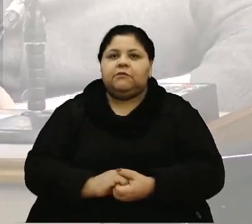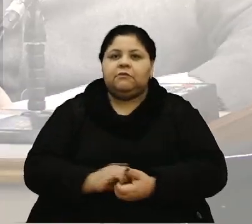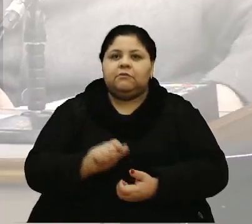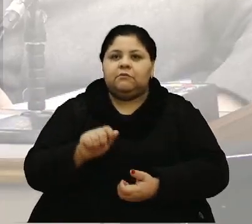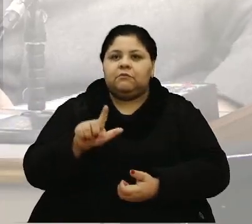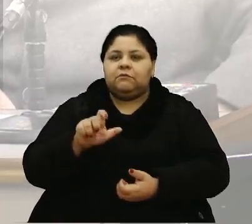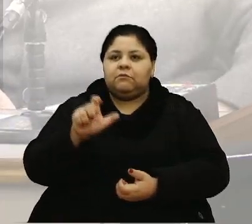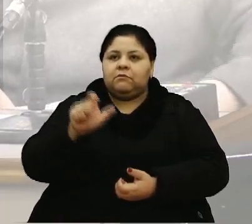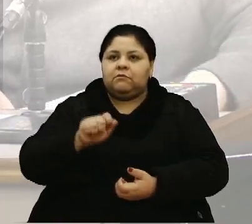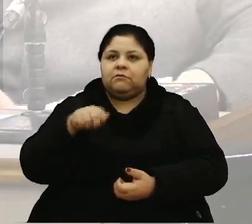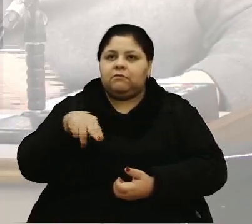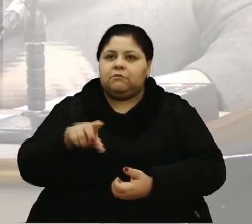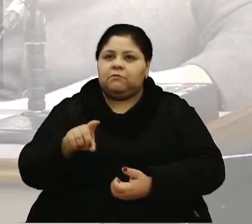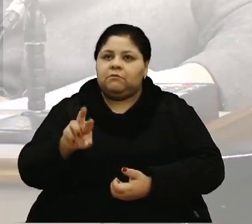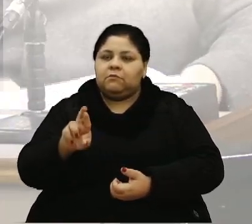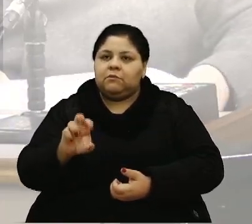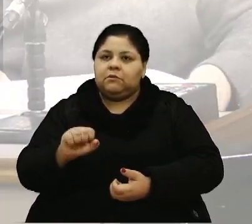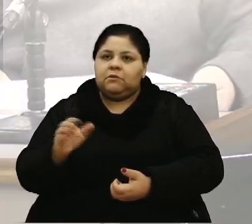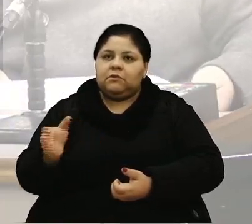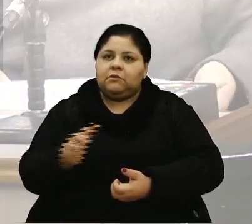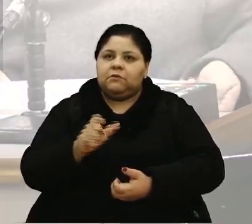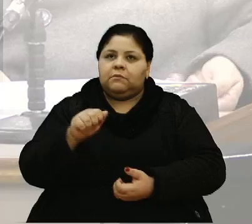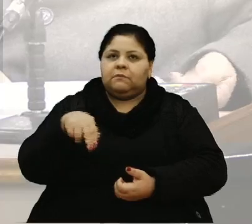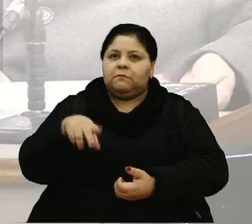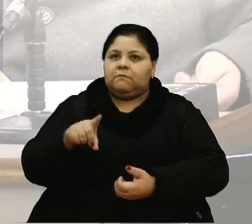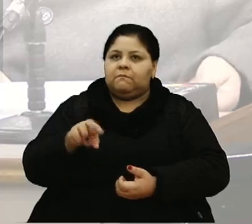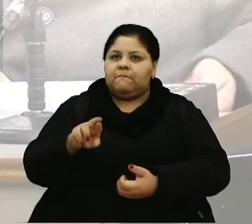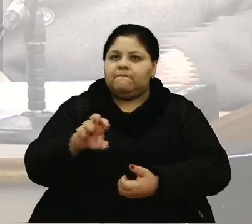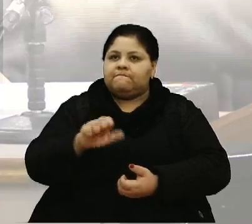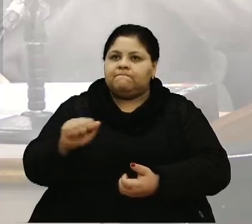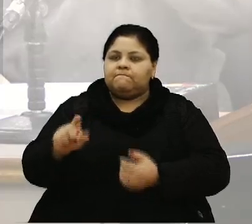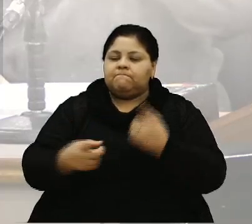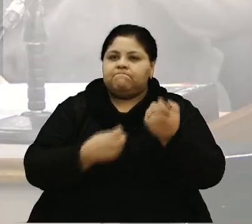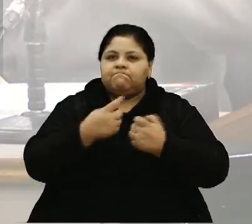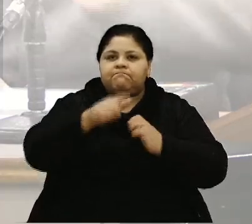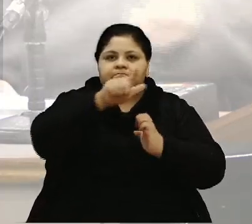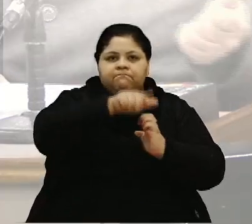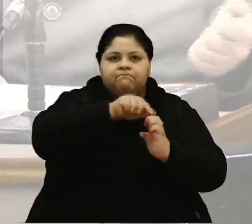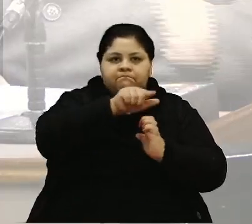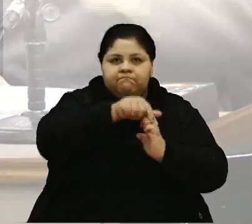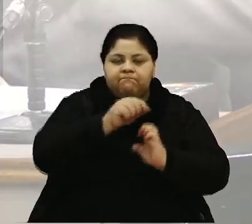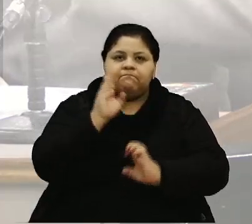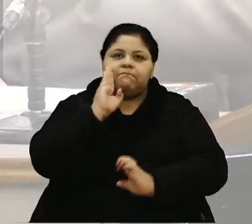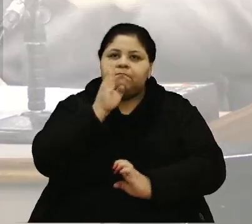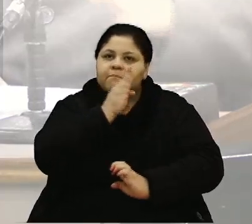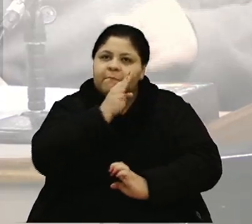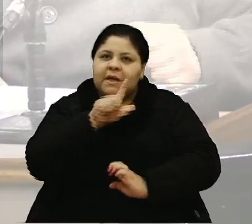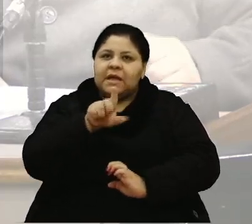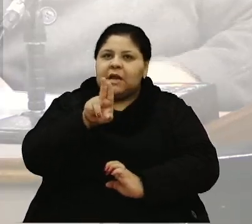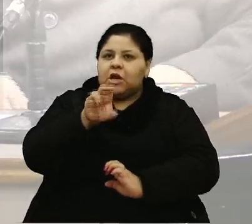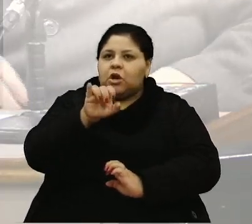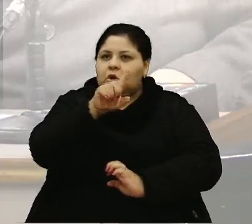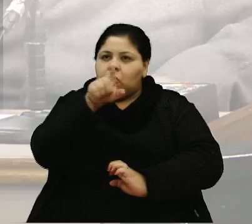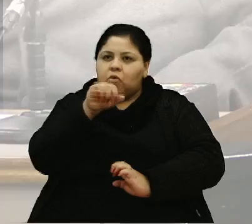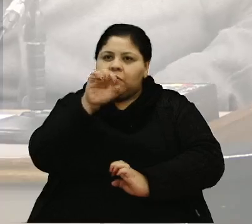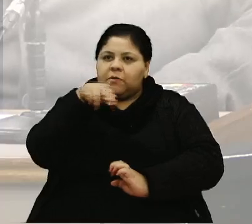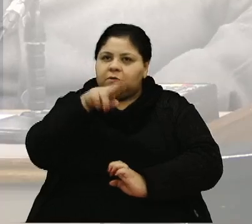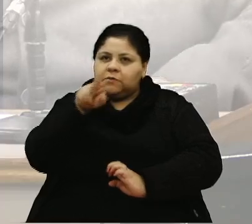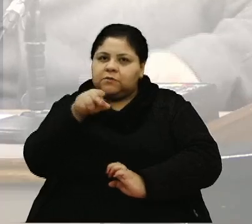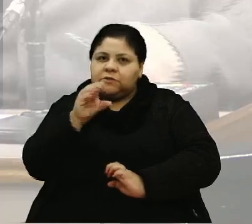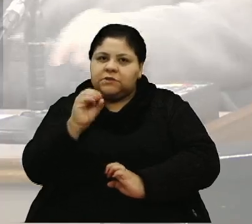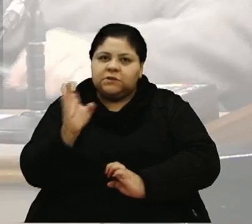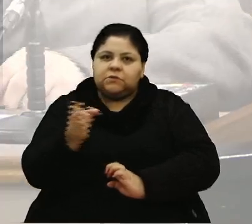Alessandro, o Altemir, a André Sandiária, algumas empresas, Bar do Luizinho, Bianca, Bodega Del Toro,